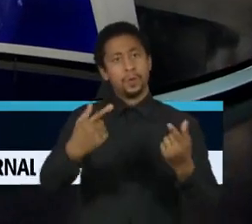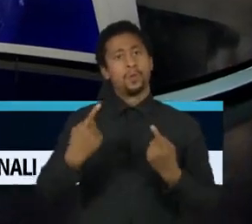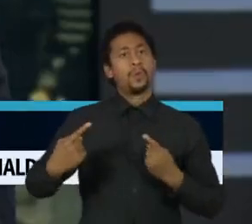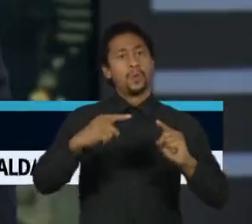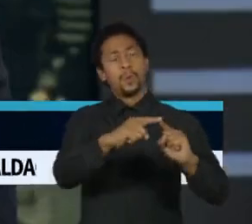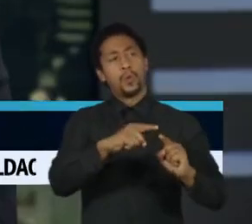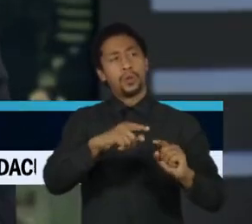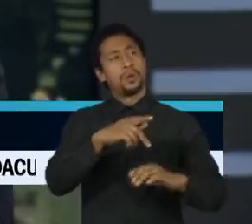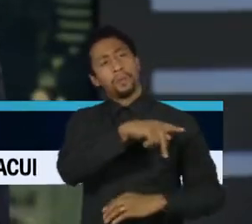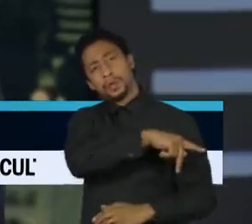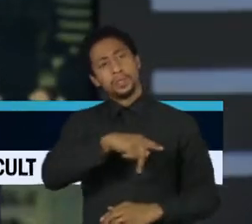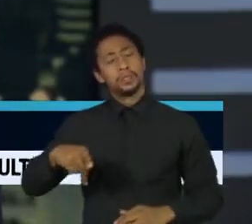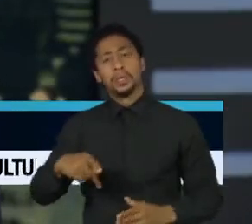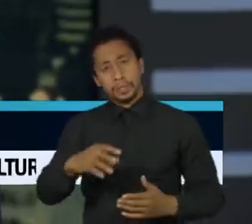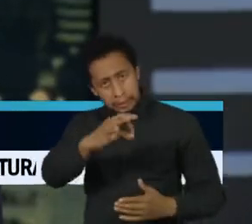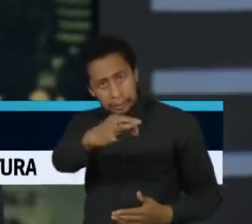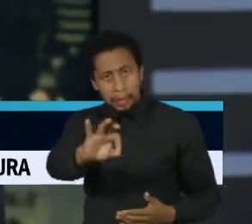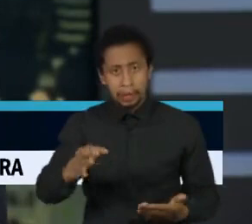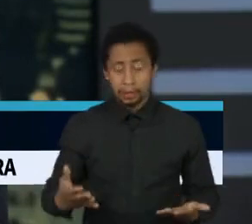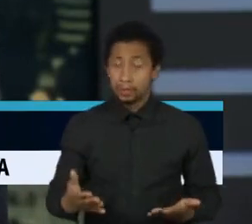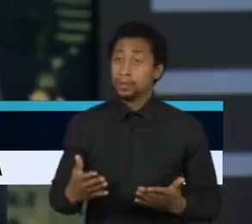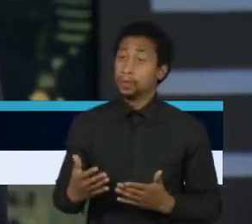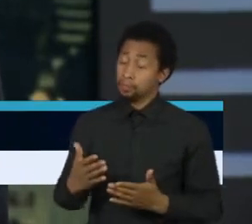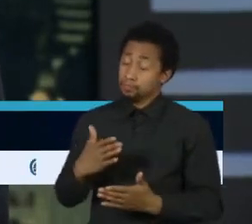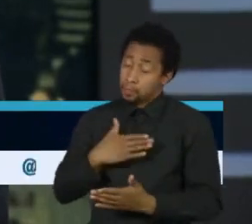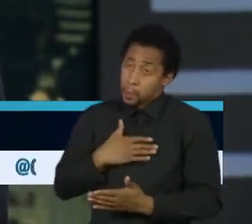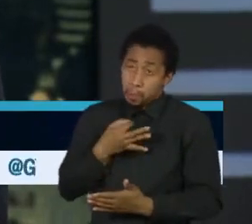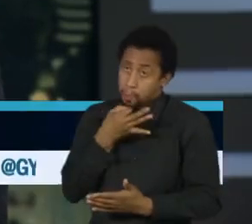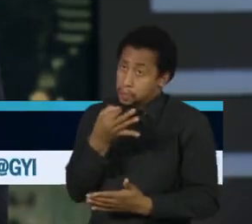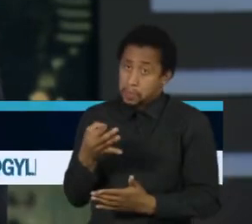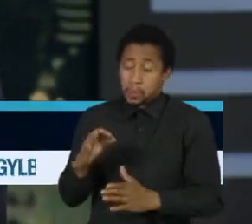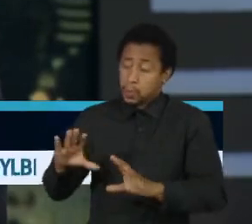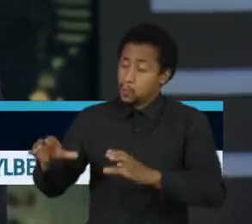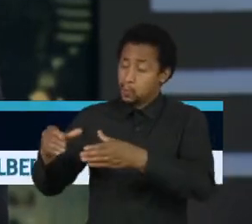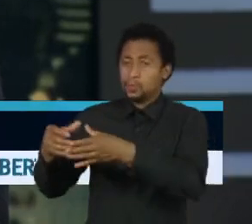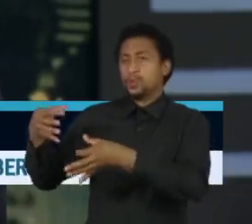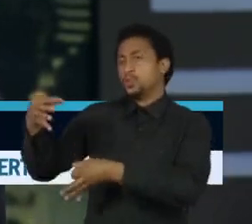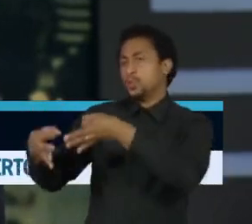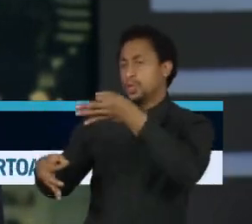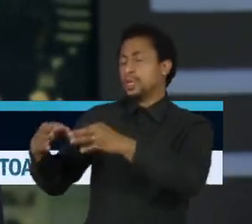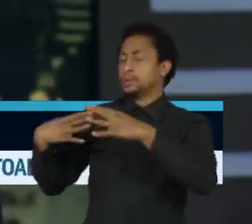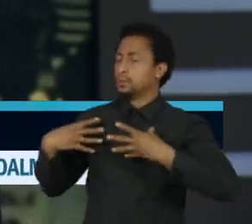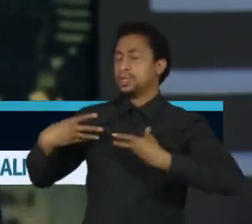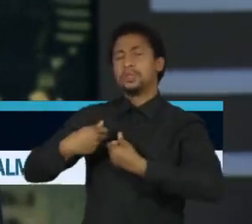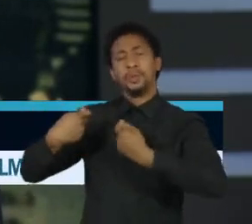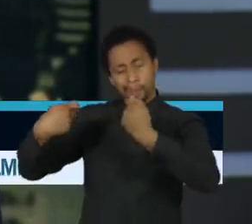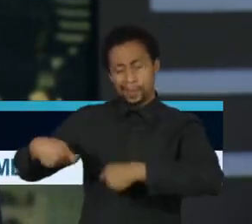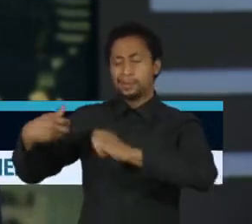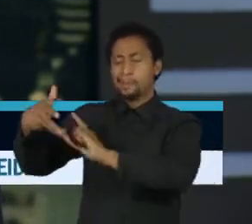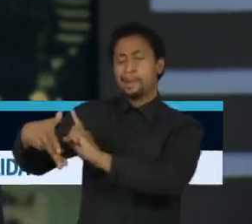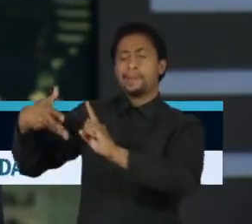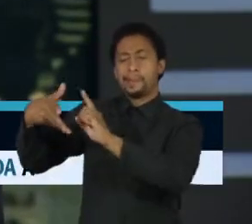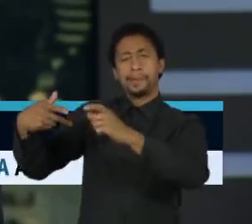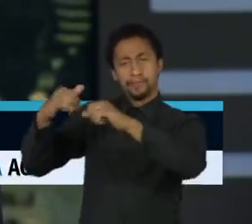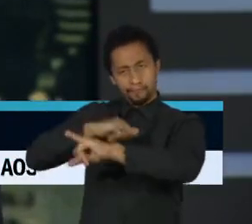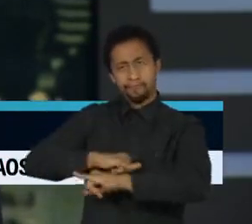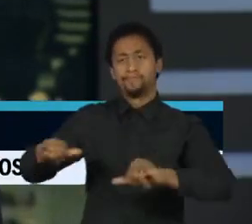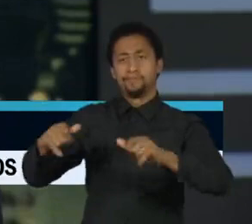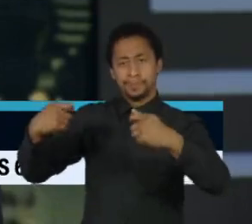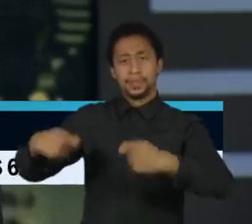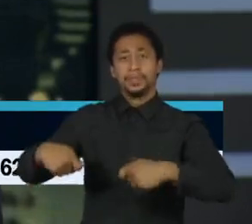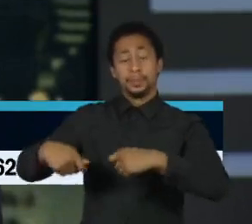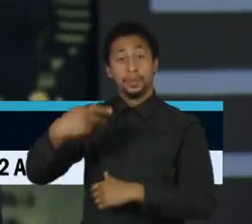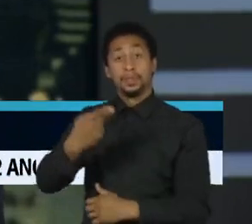Planalto eu sou do grupo que eu acho que Ministro juízes devem falar nos autos no entanto o que nós temos assistido no Brasil